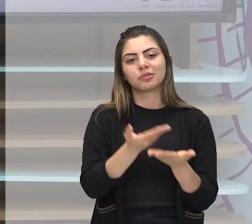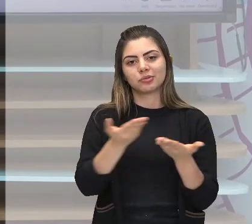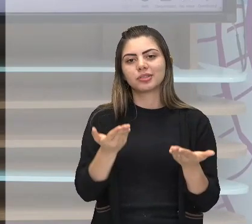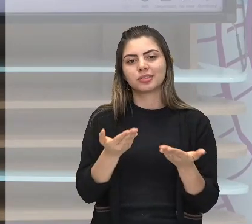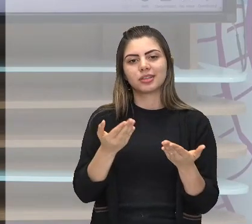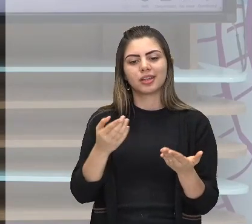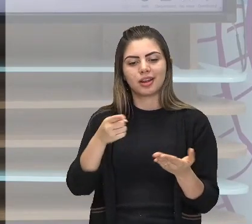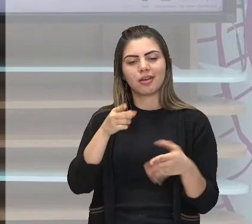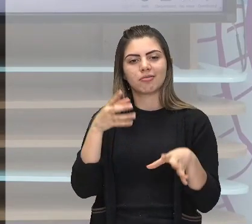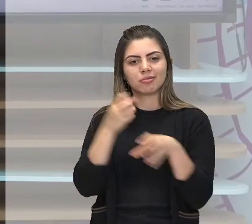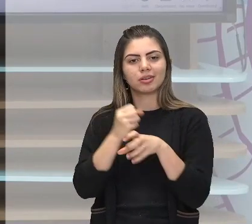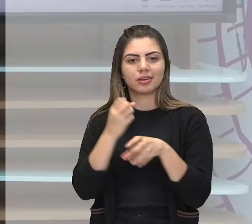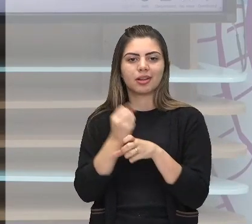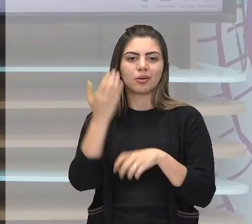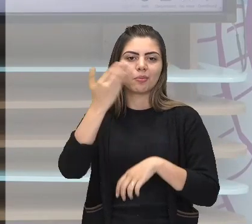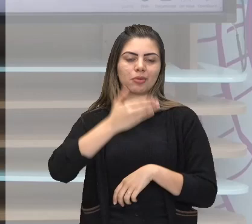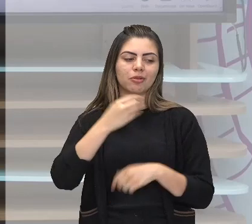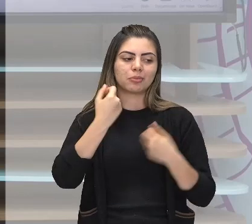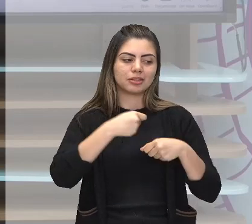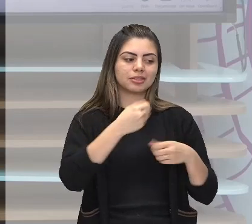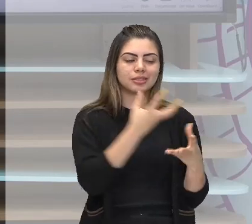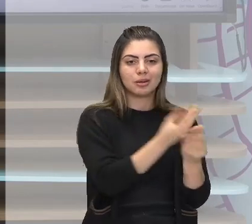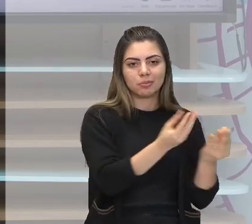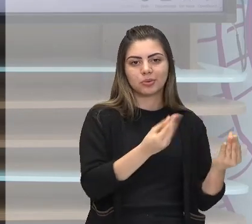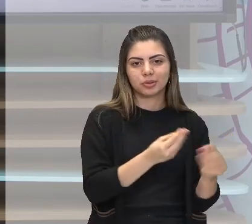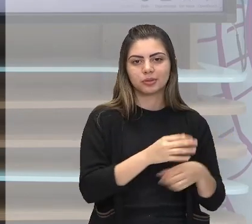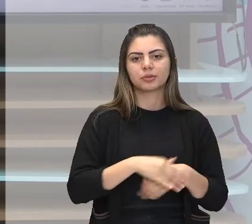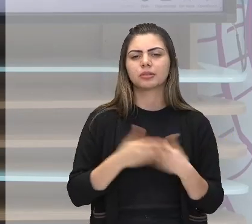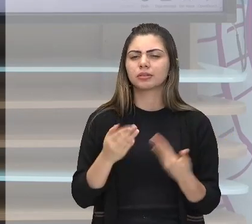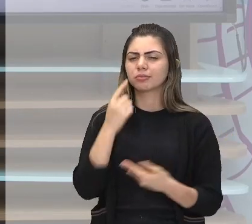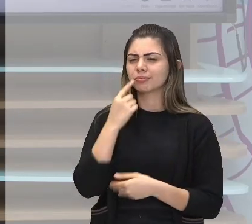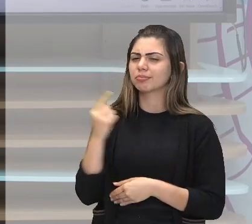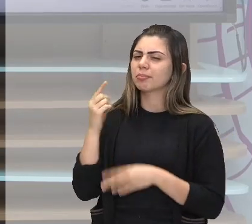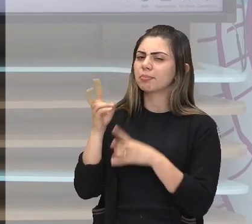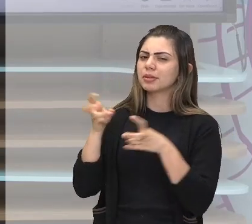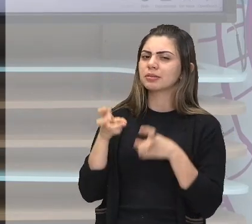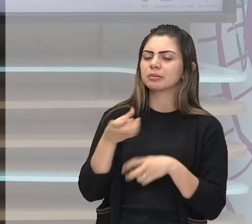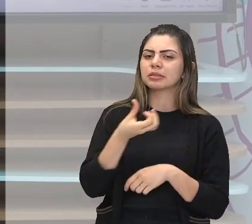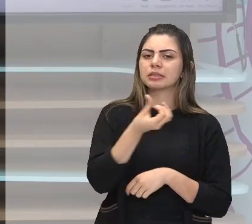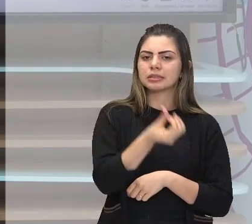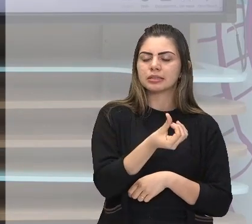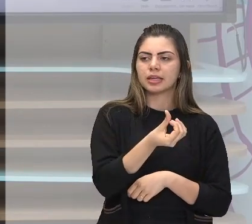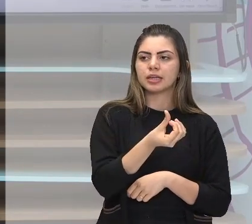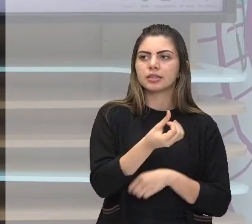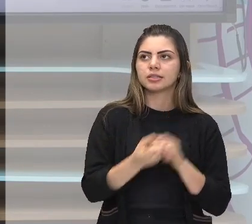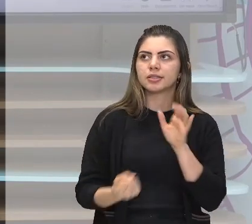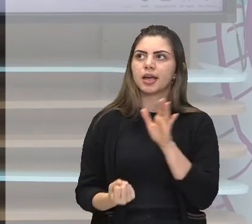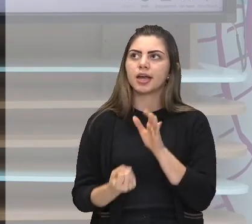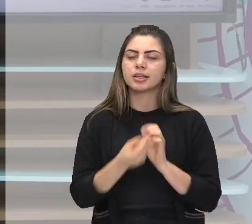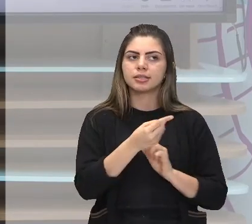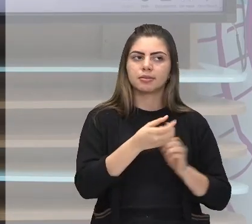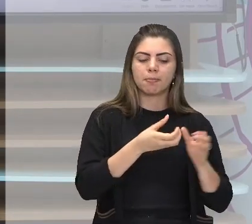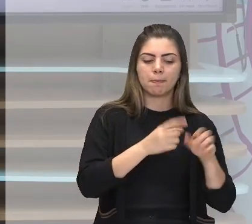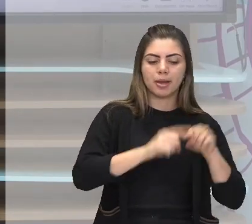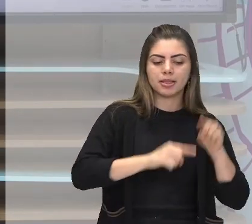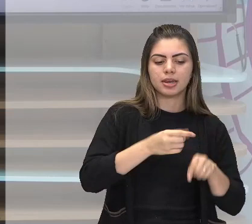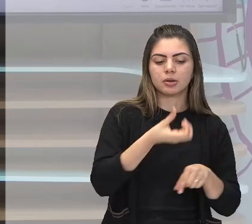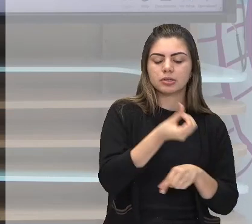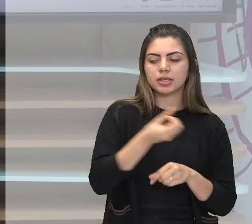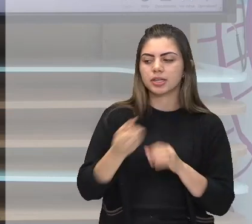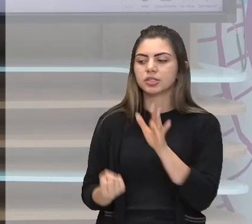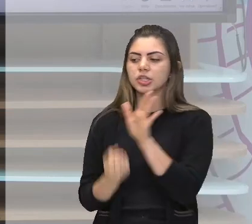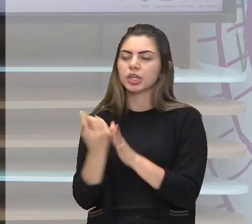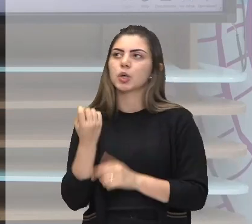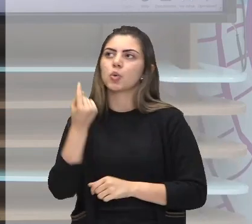mais. Então, o que eu observo? 6 para 1, muito mais para os meus 25.